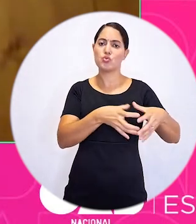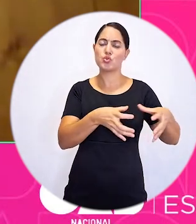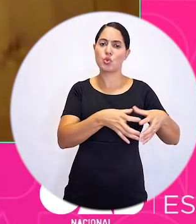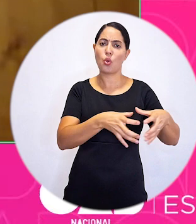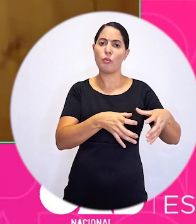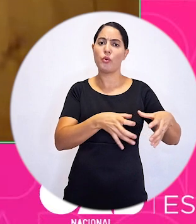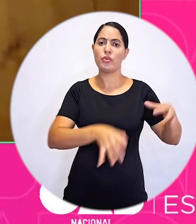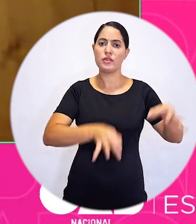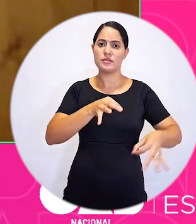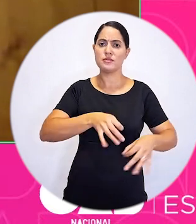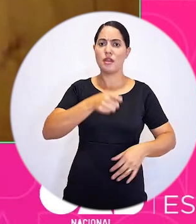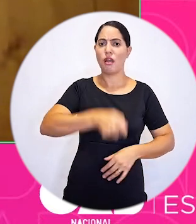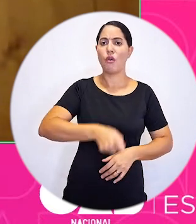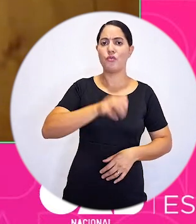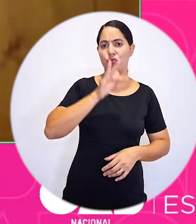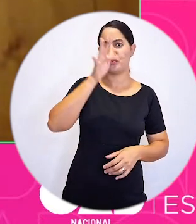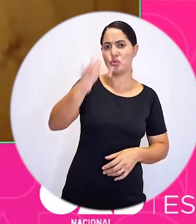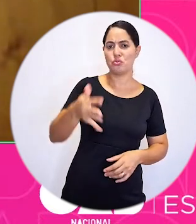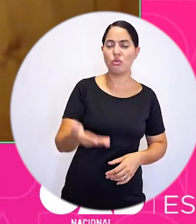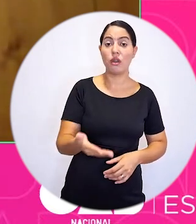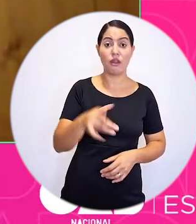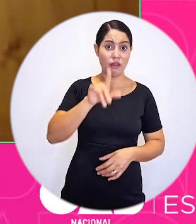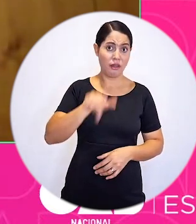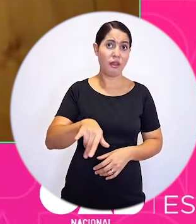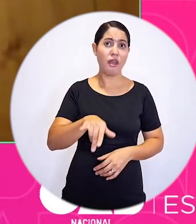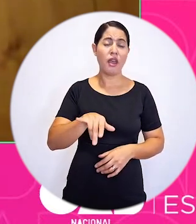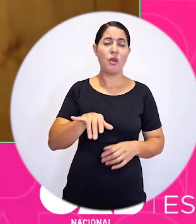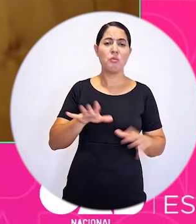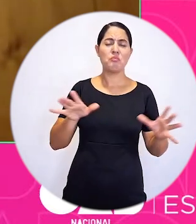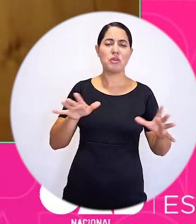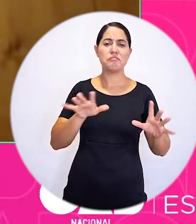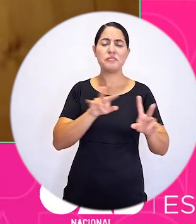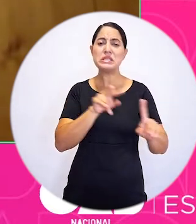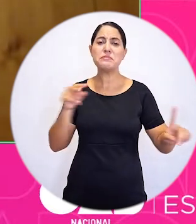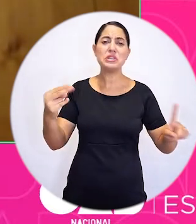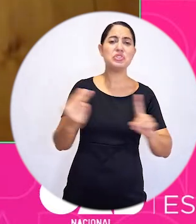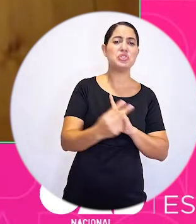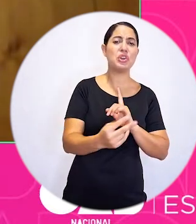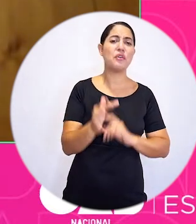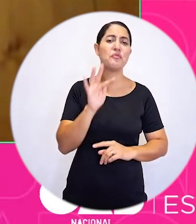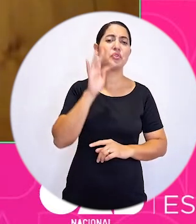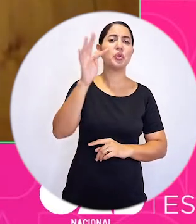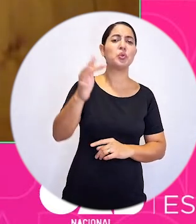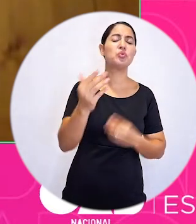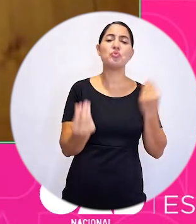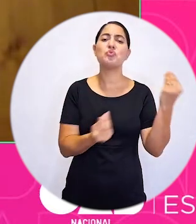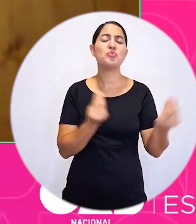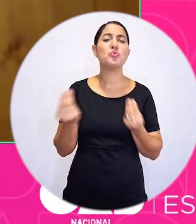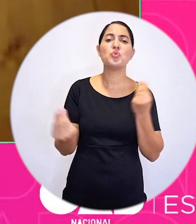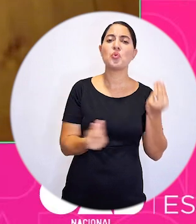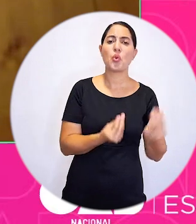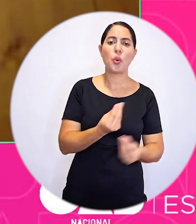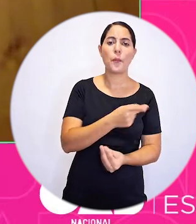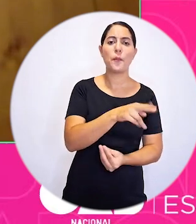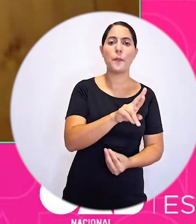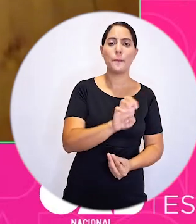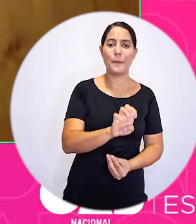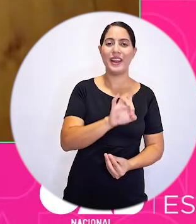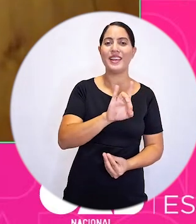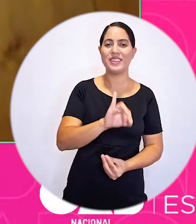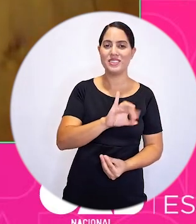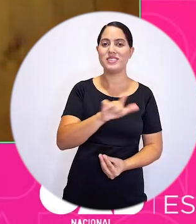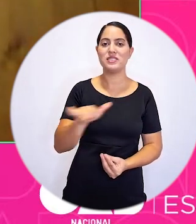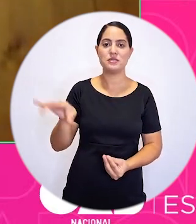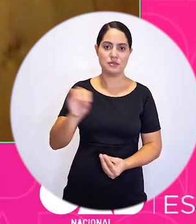colegiados também. Então, você consegue prever hoje a partir de um conjunto de dados, e por isso que é muito